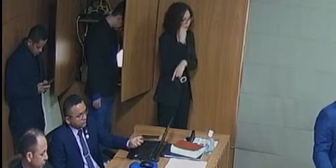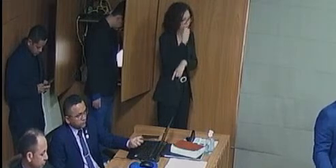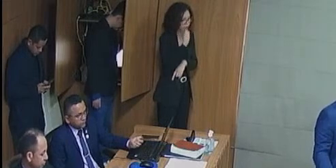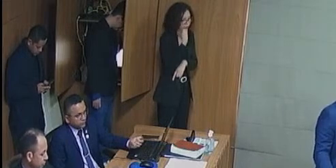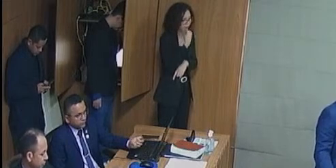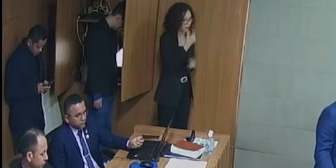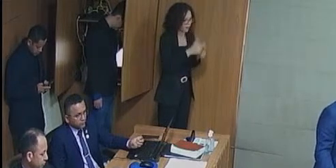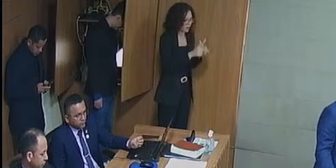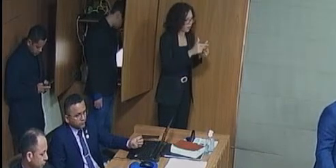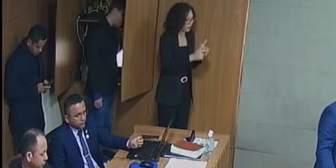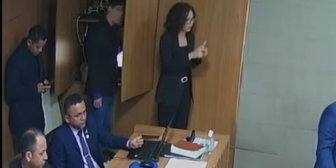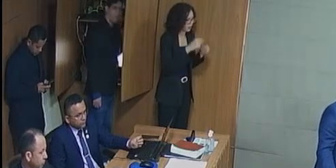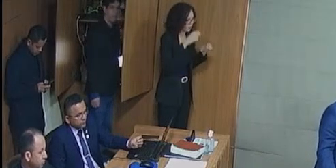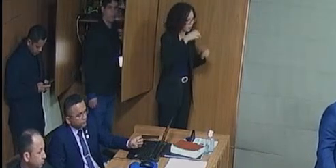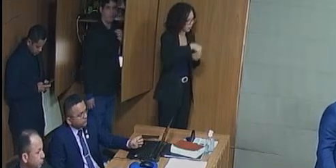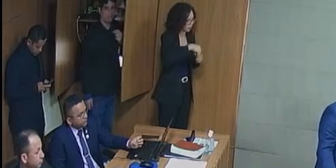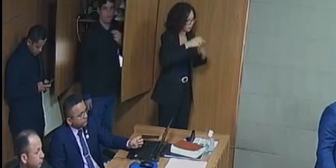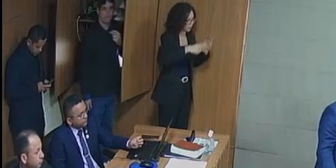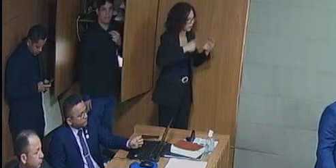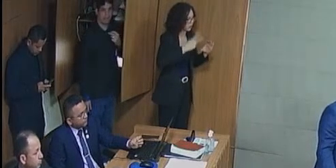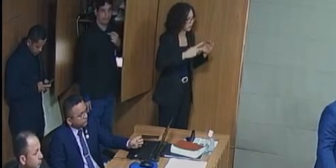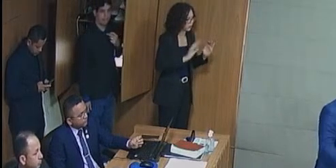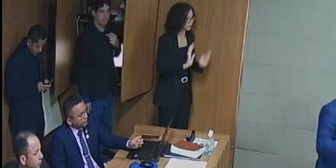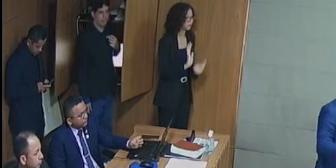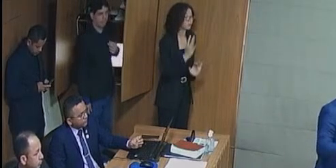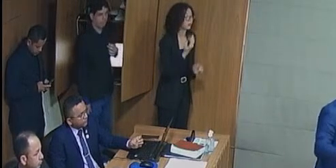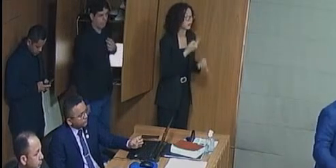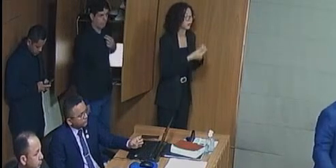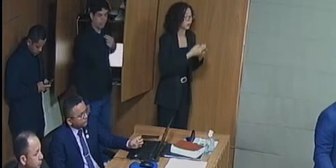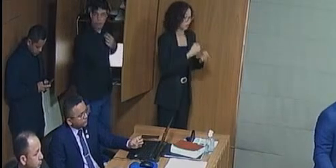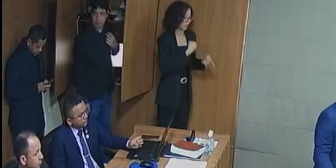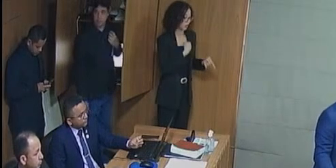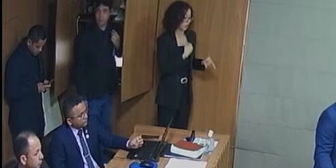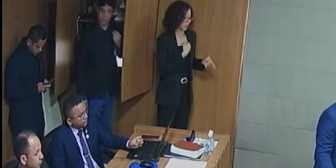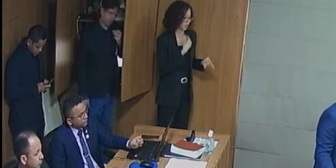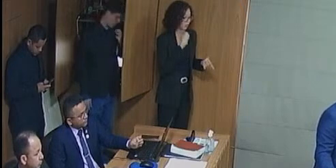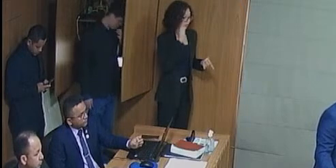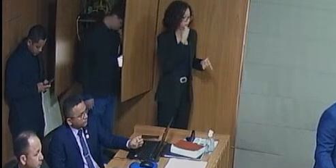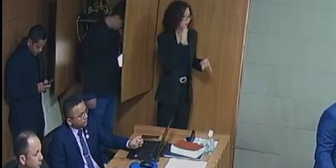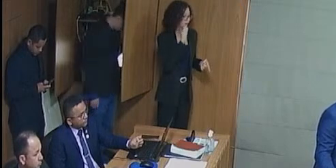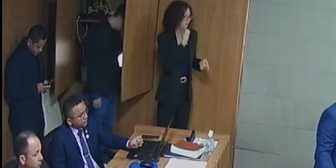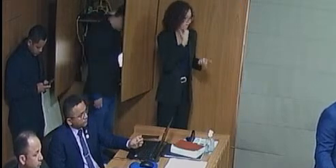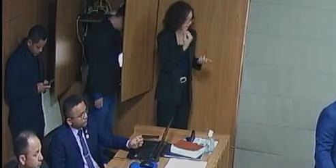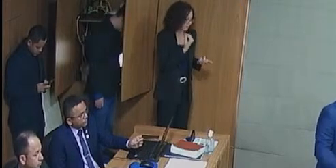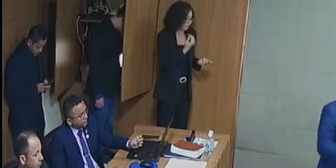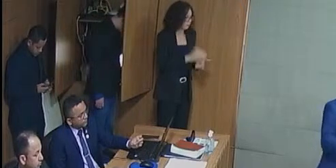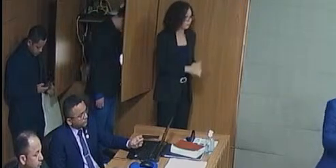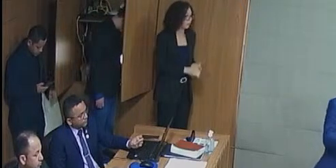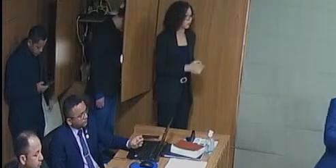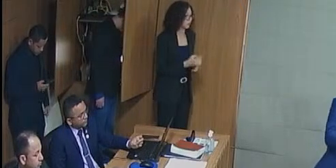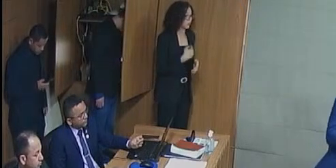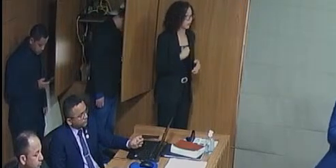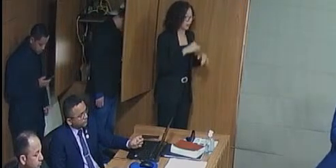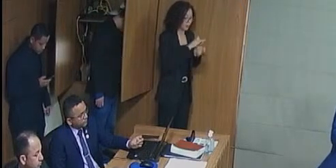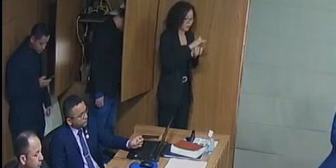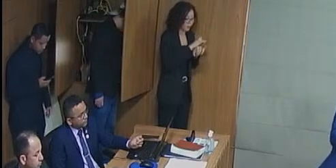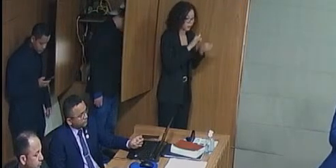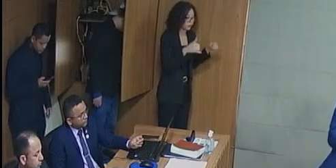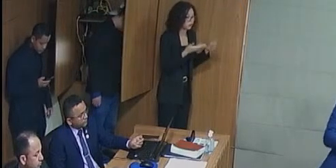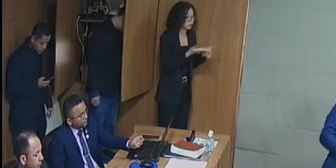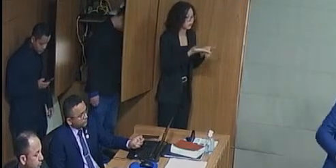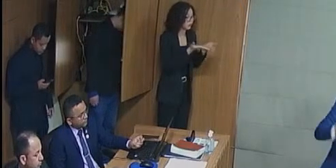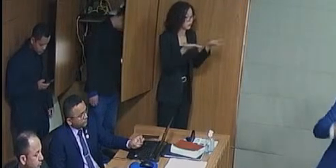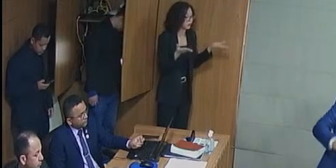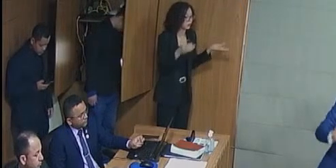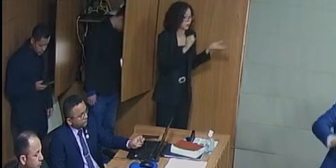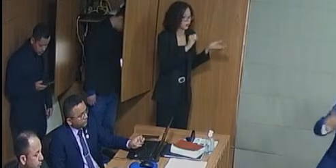de São Luís está passando nesta quadra porque eu estou passando nessa quadra eu relato a vossa excelências e a cidade de